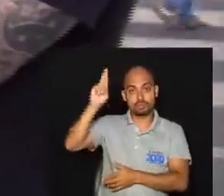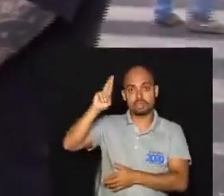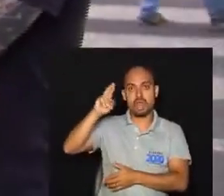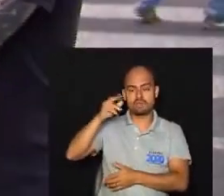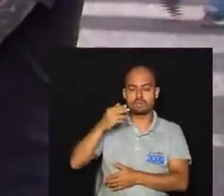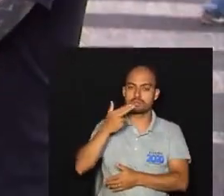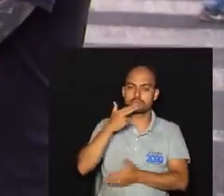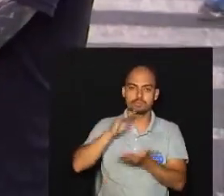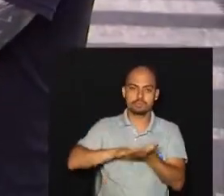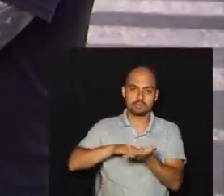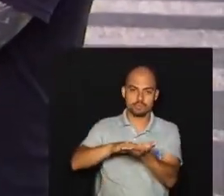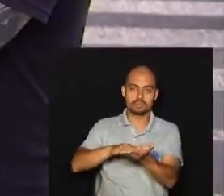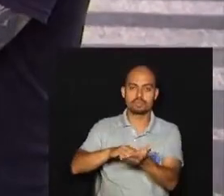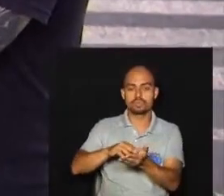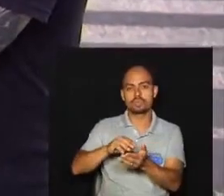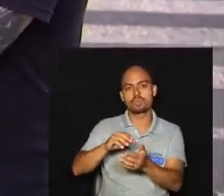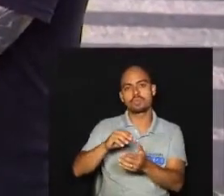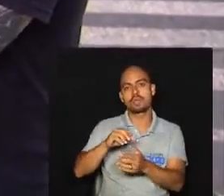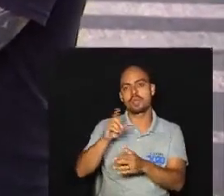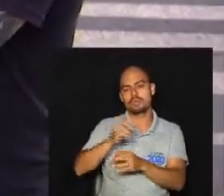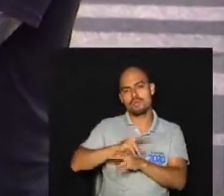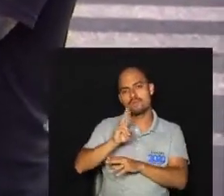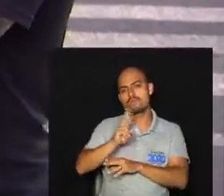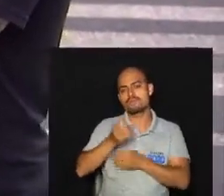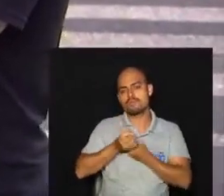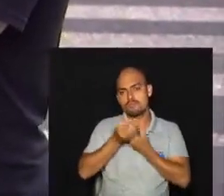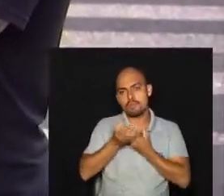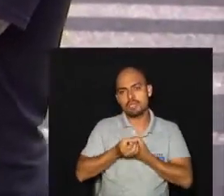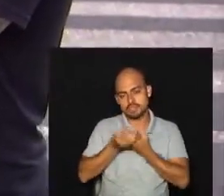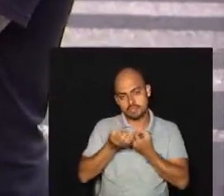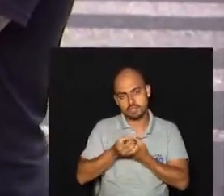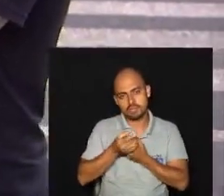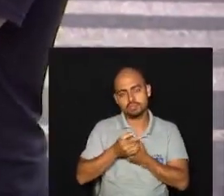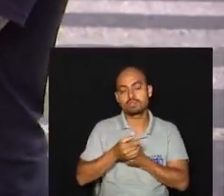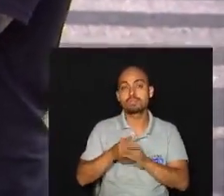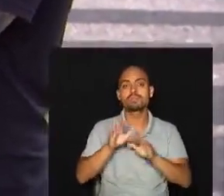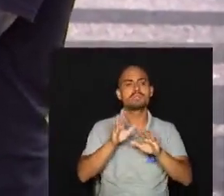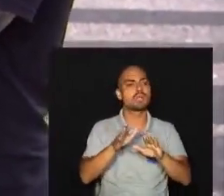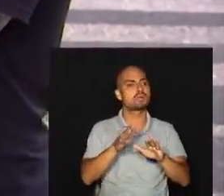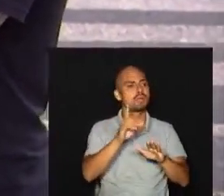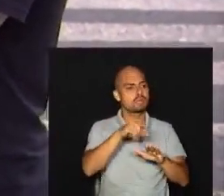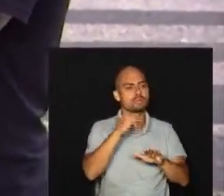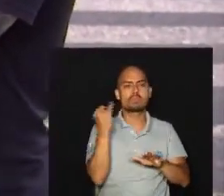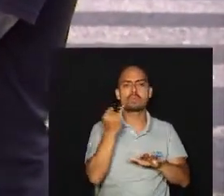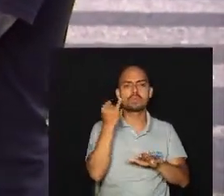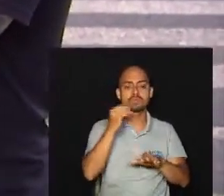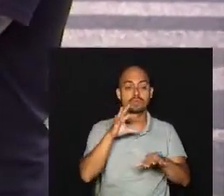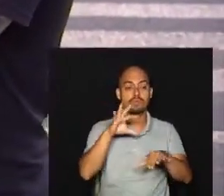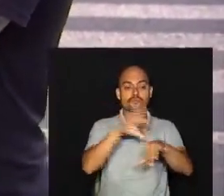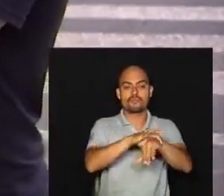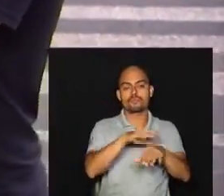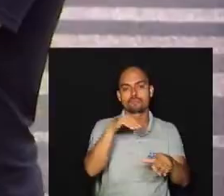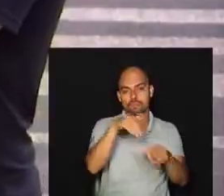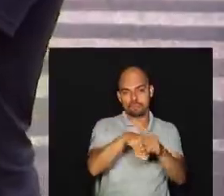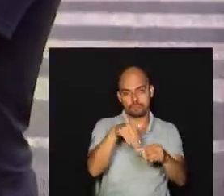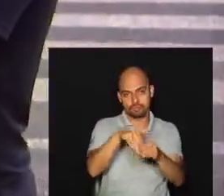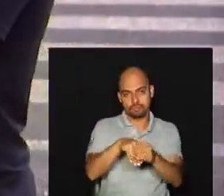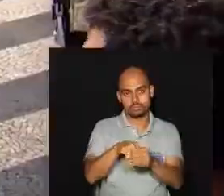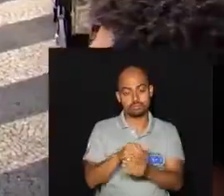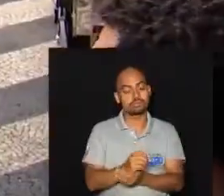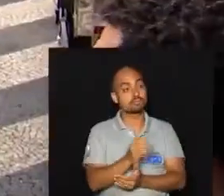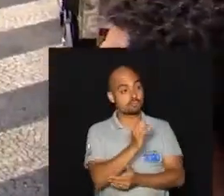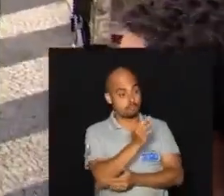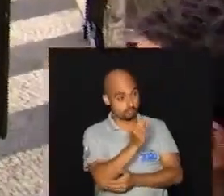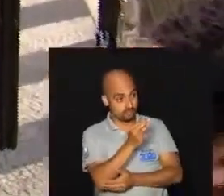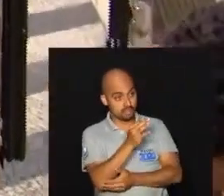mais informações sobre esse assunto. É um processo bastante importante quando a gente fala de segurança na eleição, né? Isso,